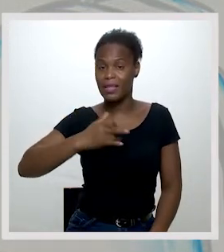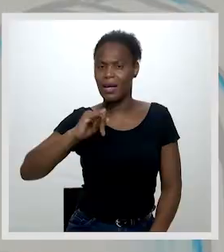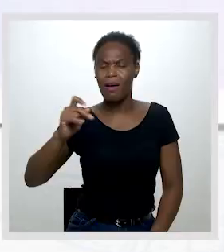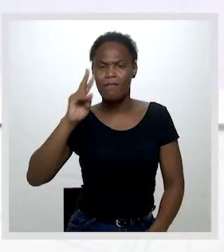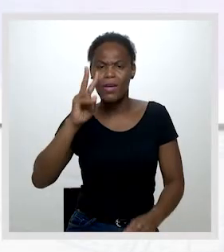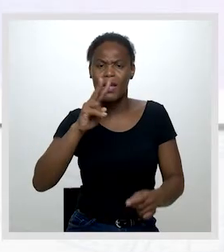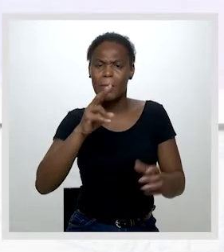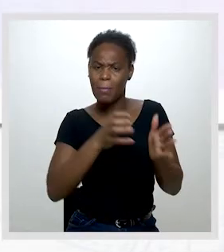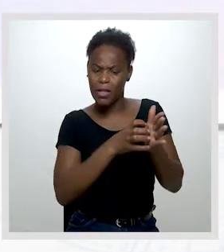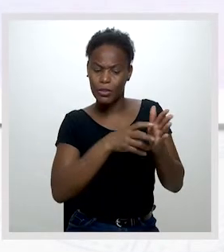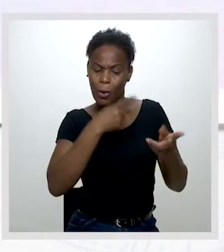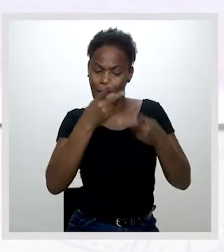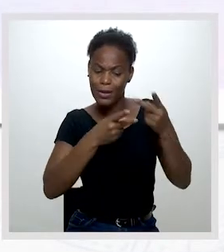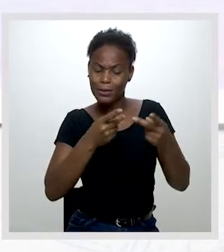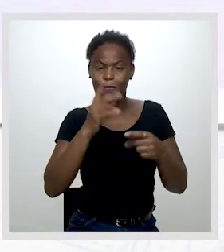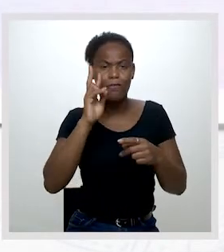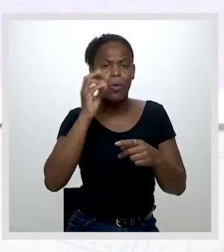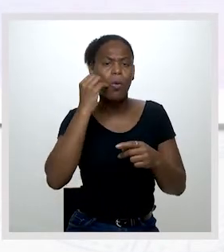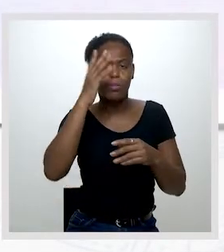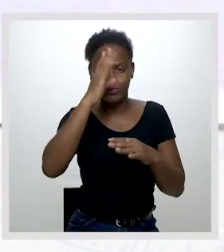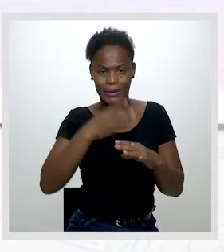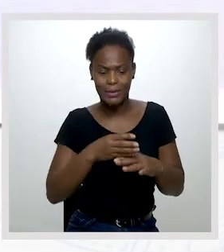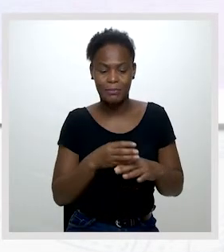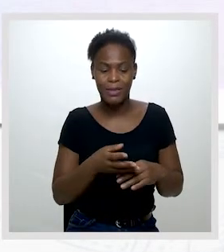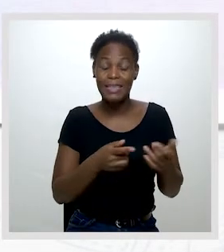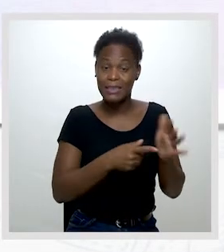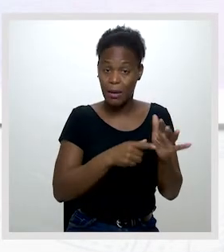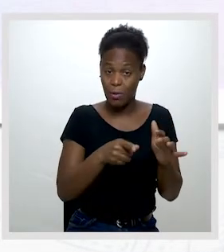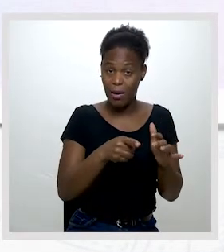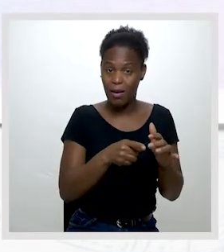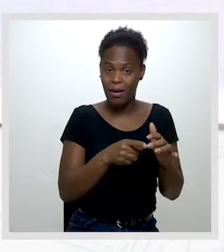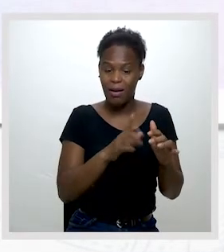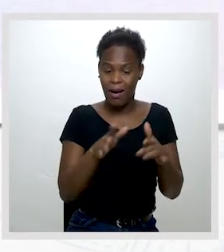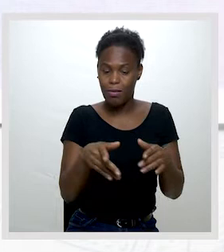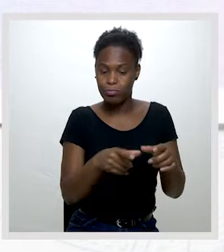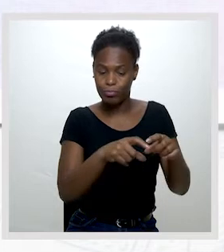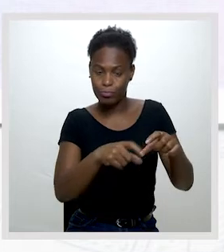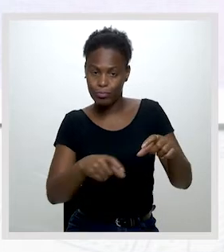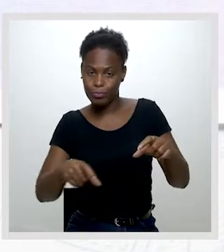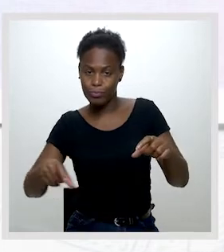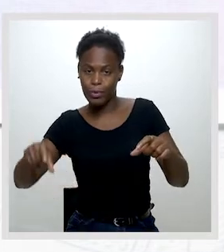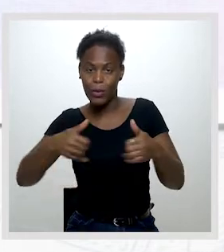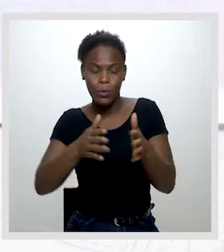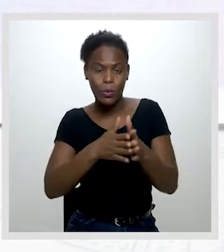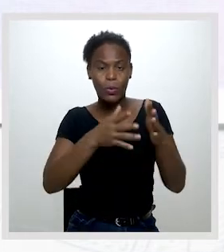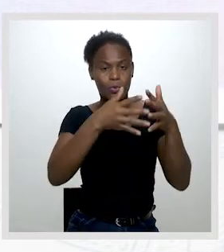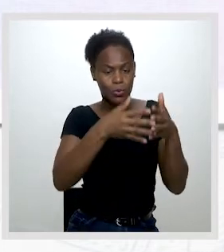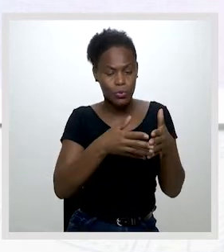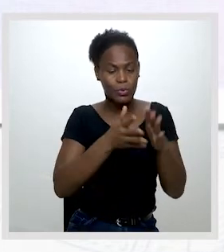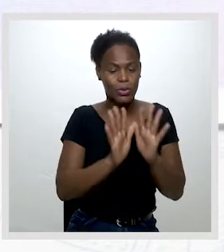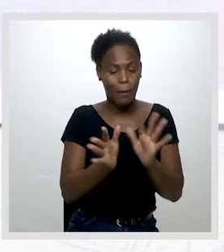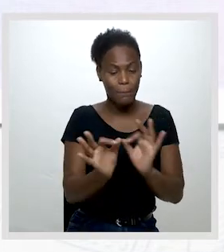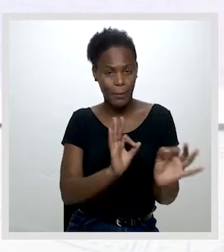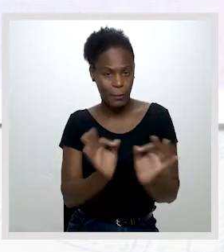exemplo, temos aqui já a cadeia, não é? Com toda a estrutura montada e pronta